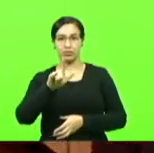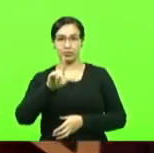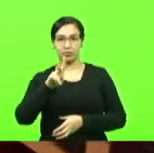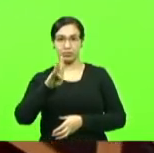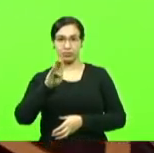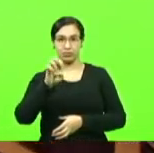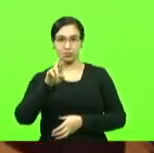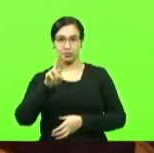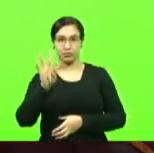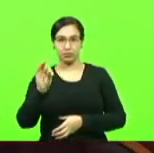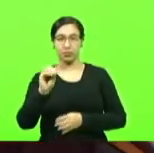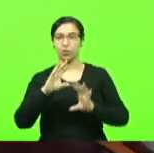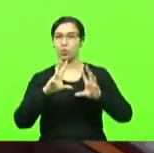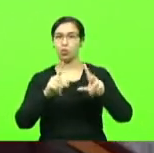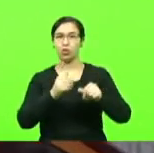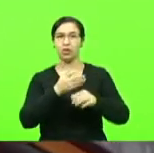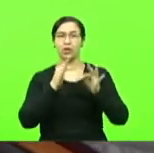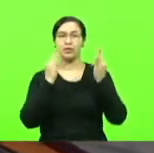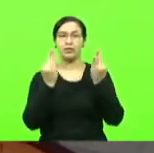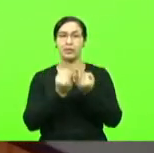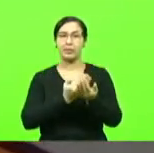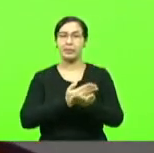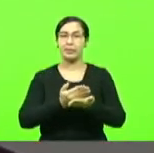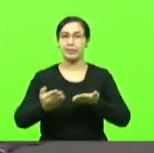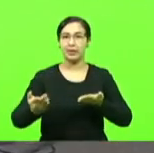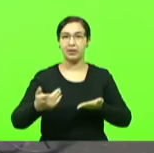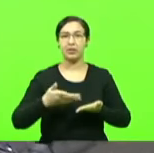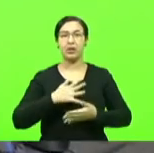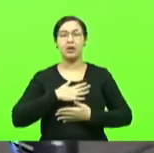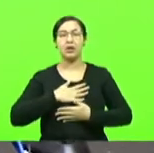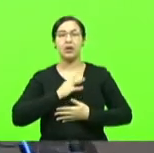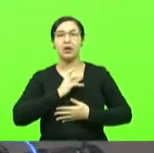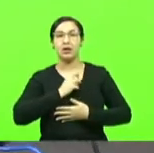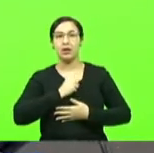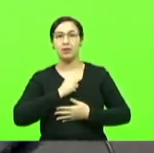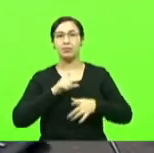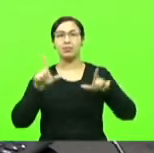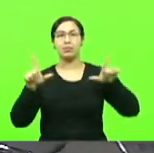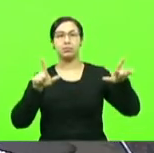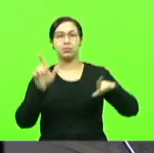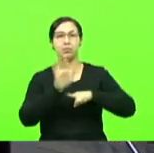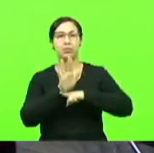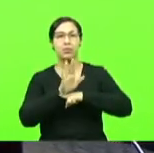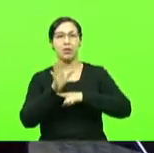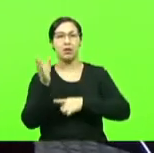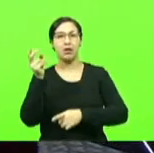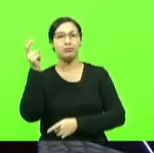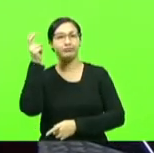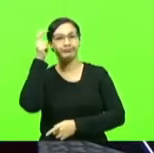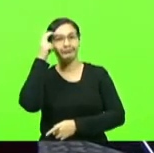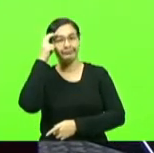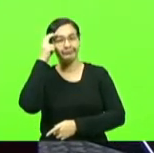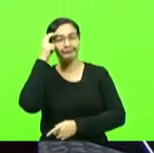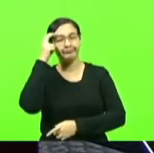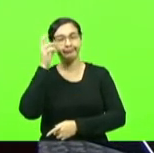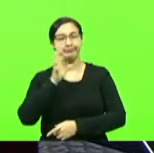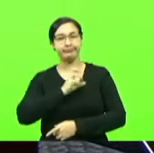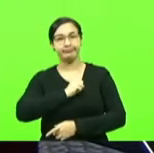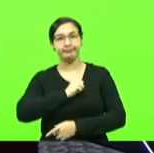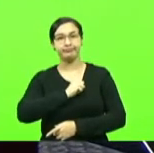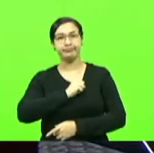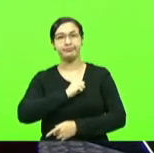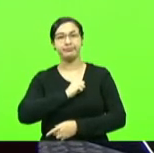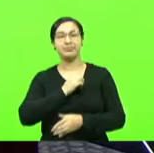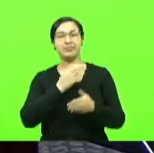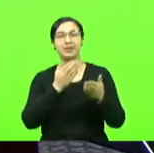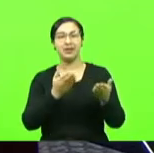teve a perda agora dessa pessoa que era um amante do cinema, um amante da cultura, é, que deixou a